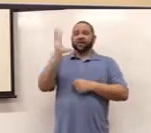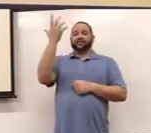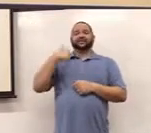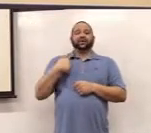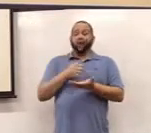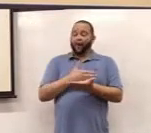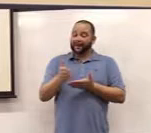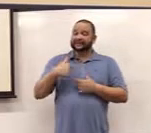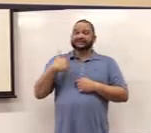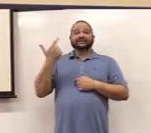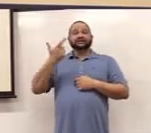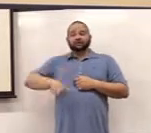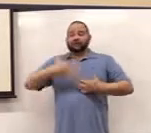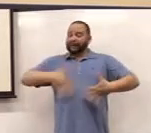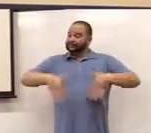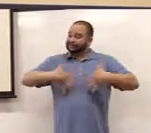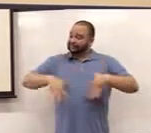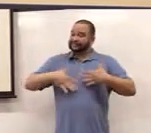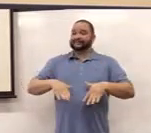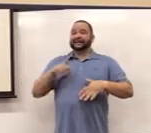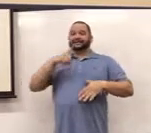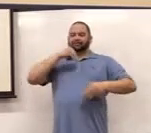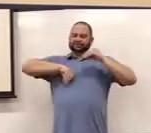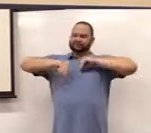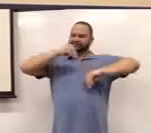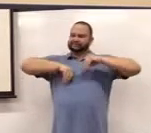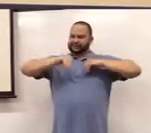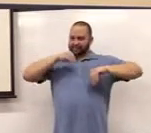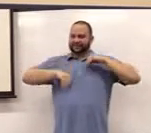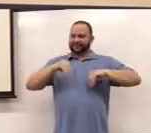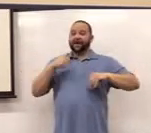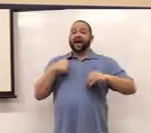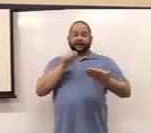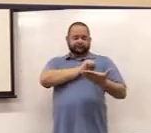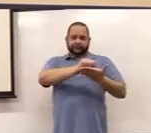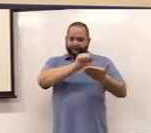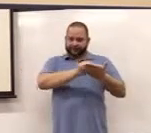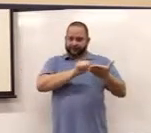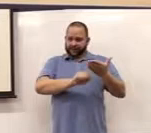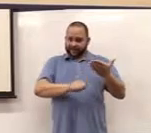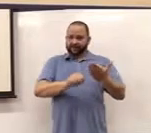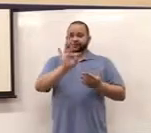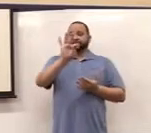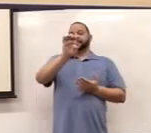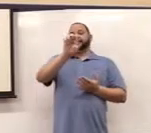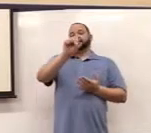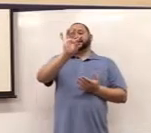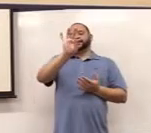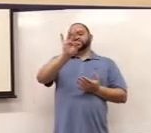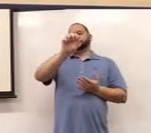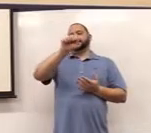começa a entrar em depressão e ele escreve um testamento, né? Endereçado aos dois irmãos